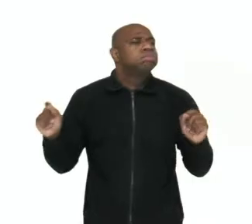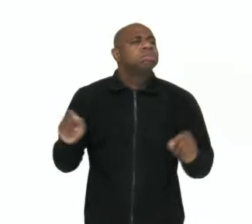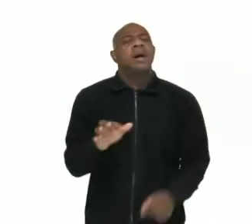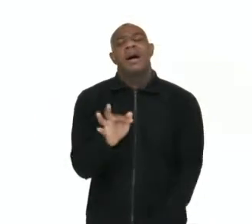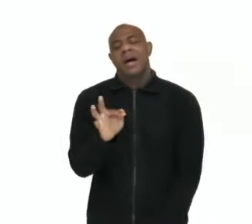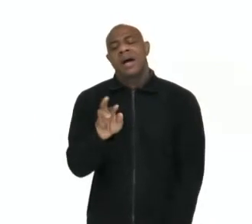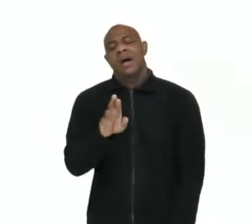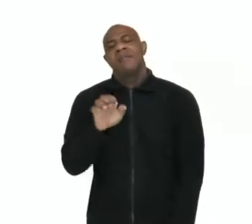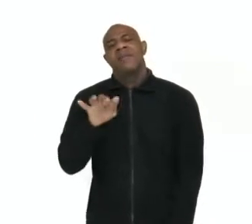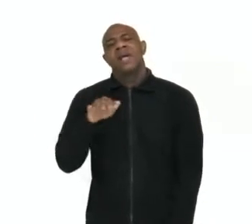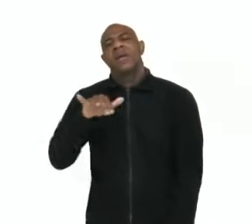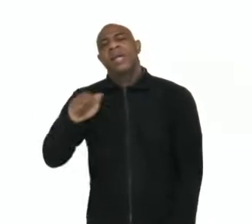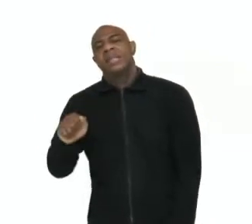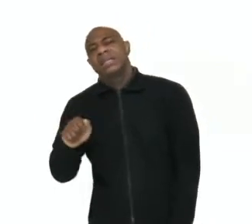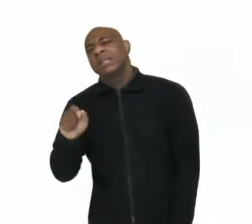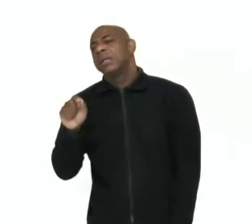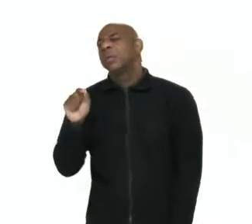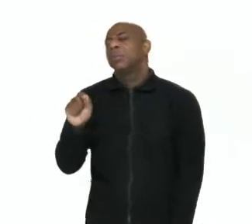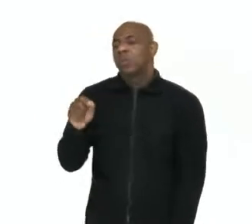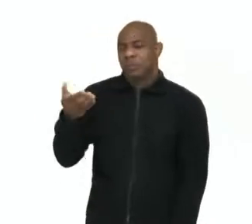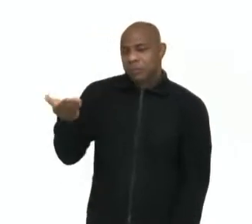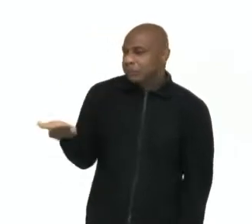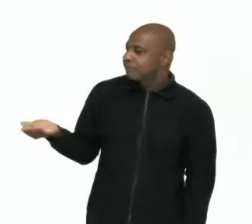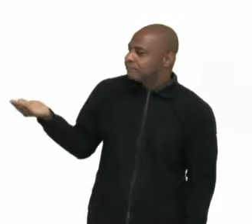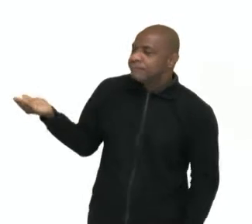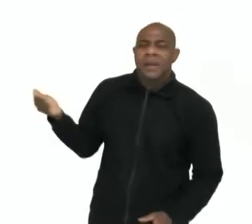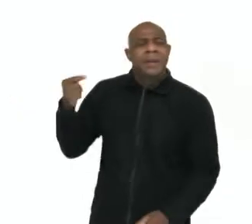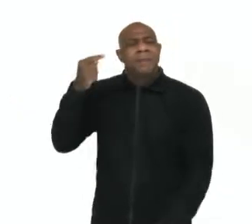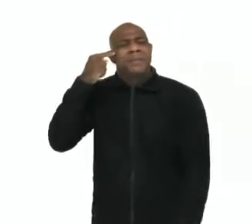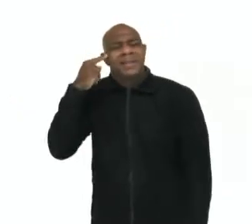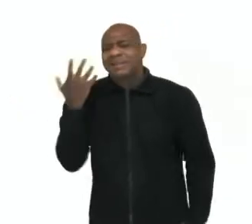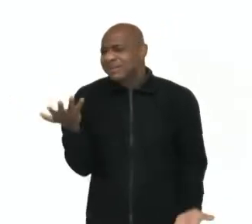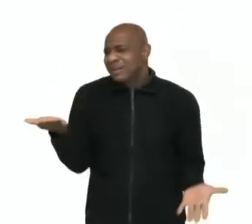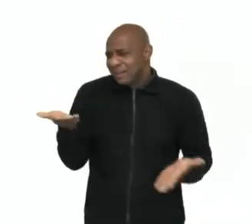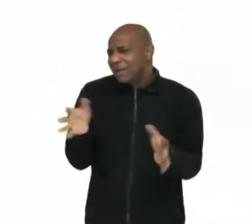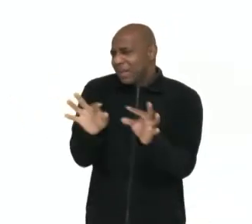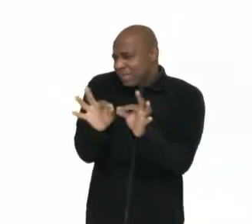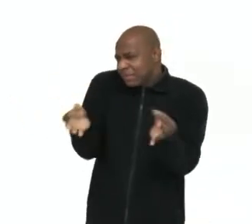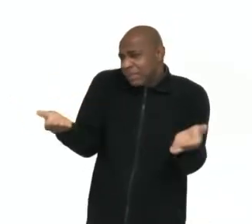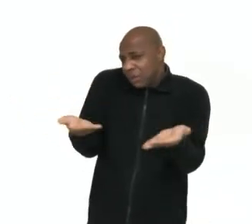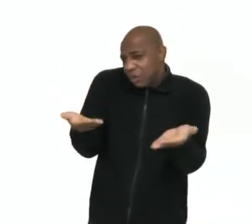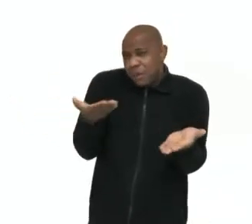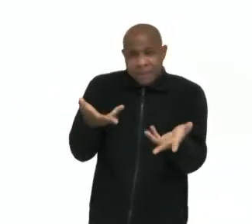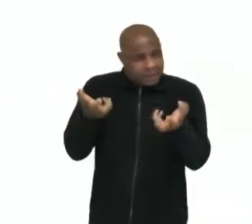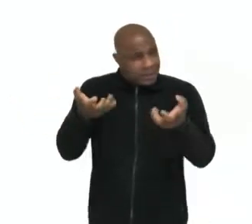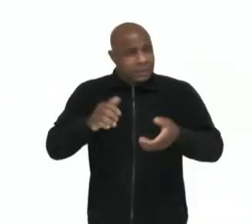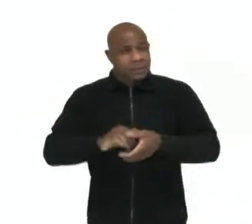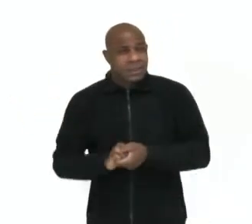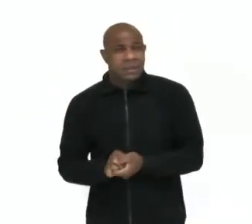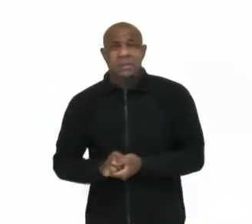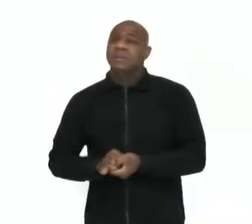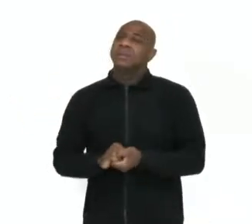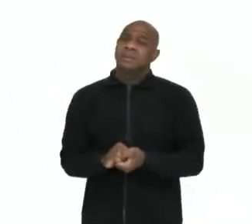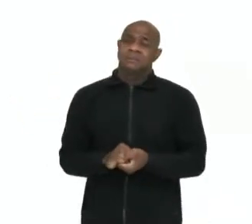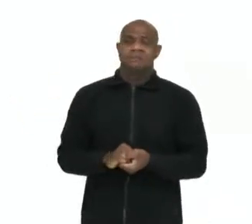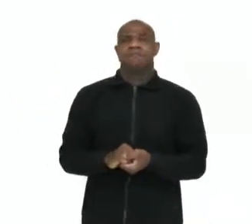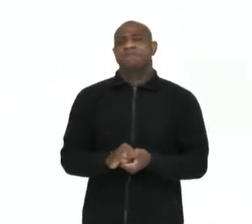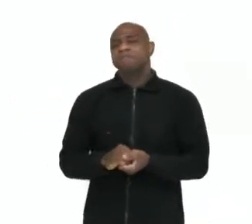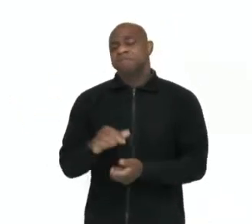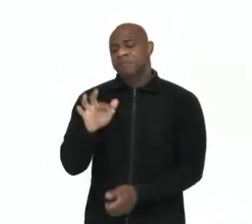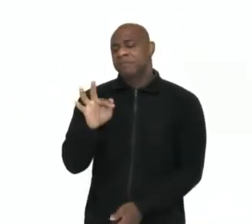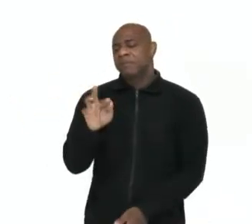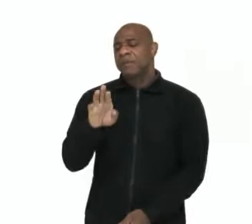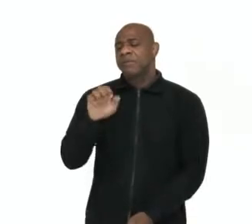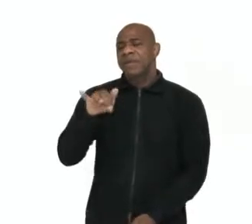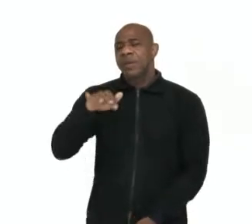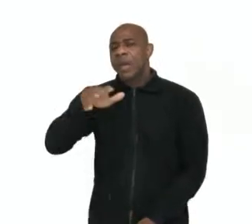e comprimento de onda. Pessoal, bem simples para você. Olha só, frequência